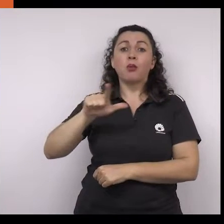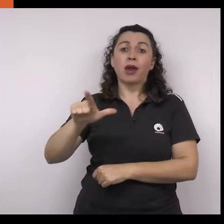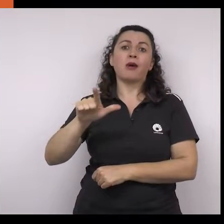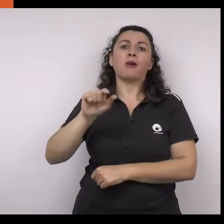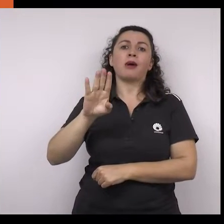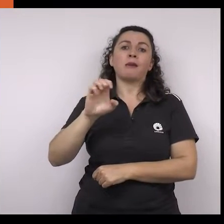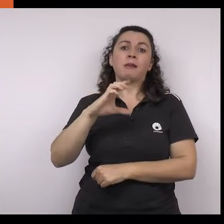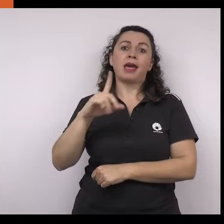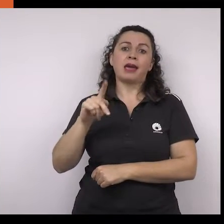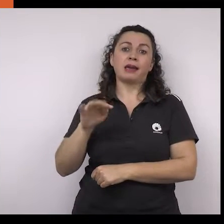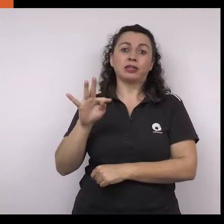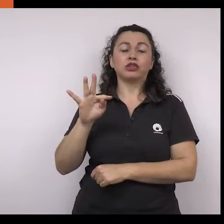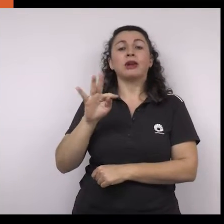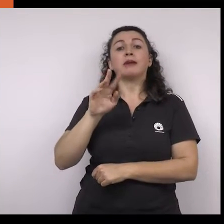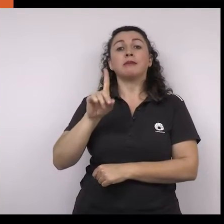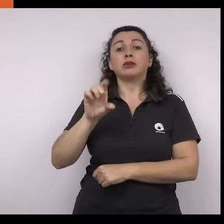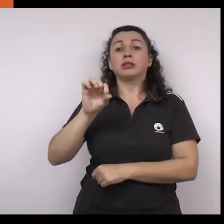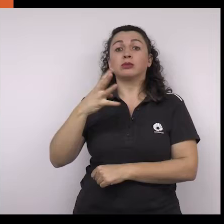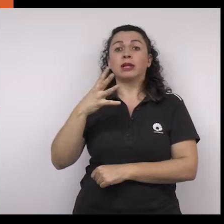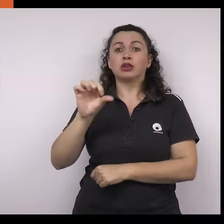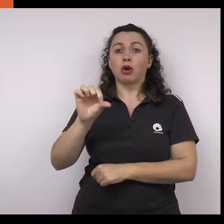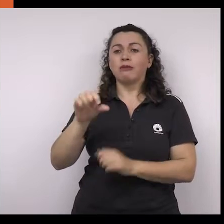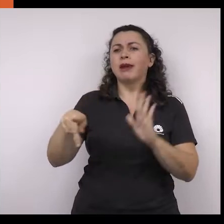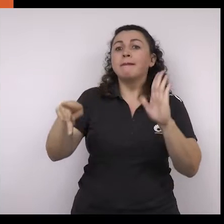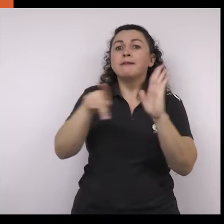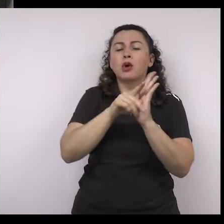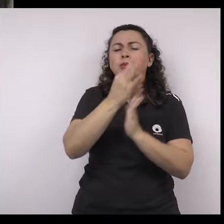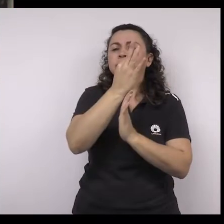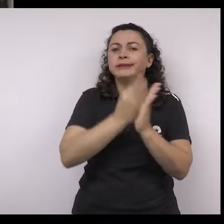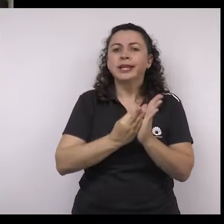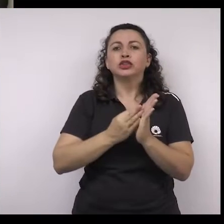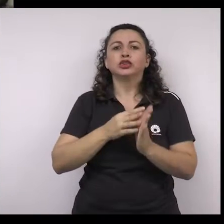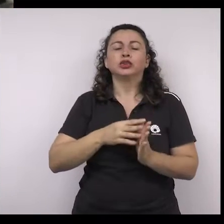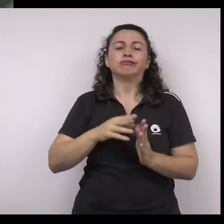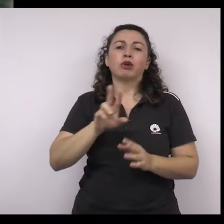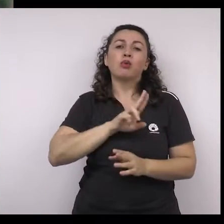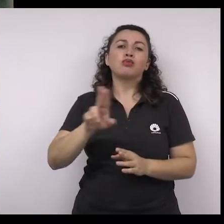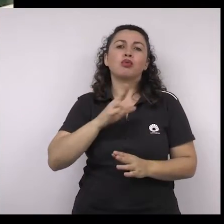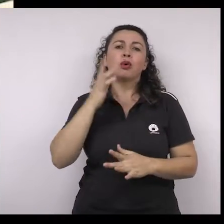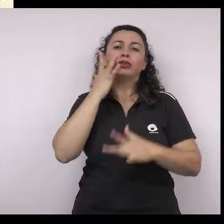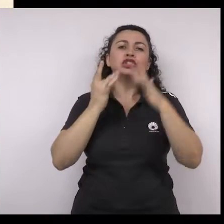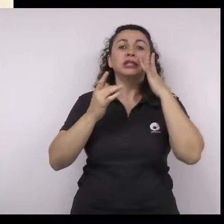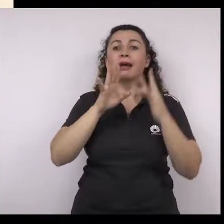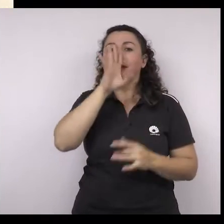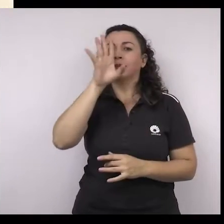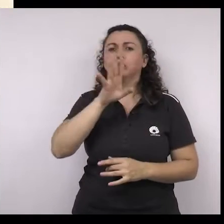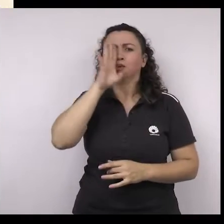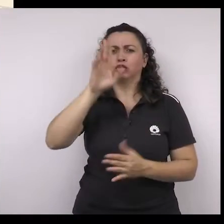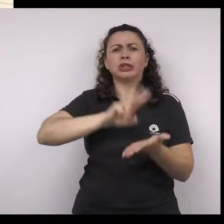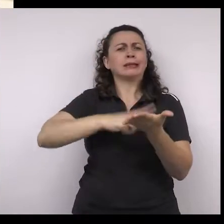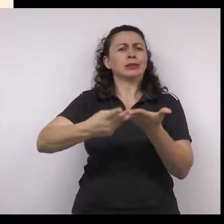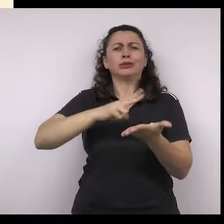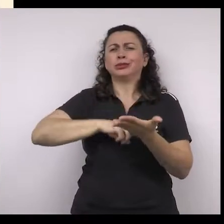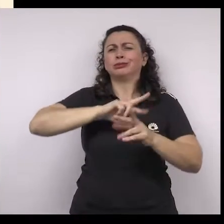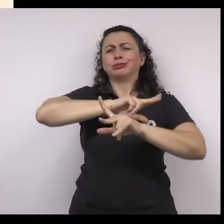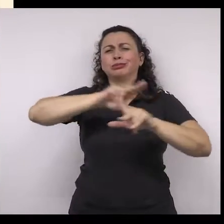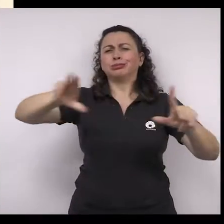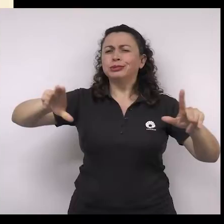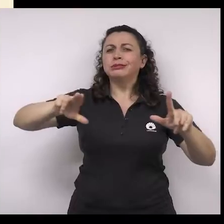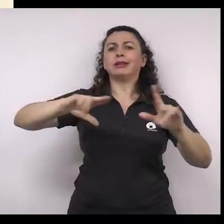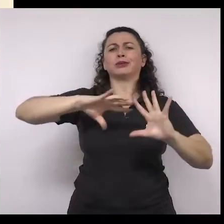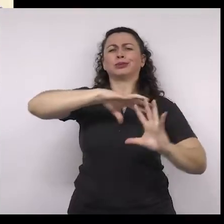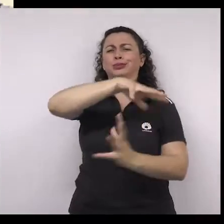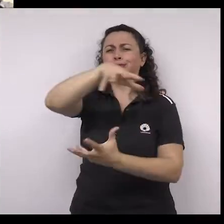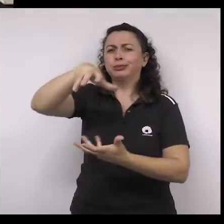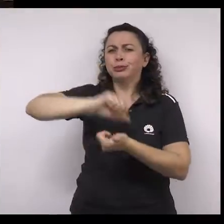dos principais textos do chamado Teatro do Absurdo. Ela já foi traduzida em diversos idiomas e adaptada para palcos